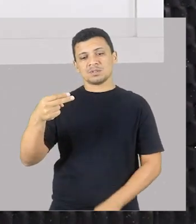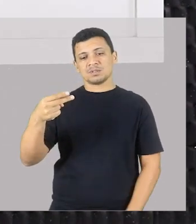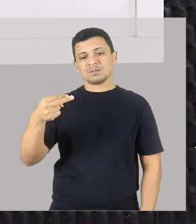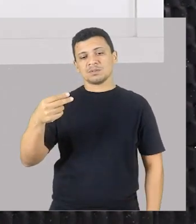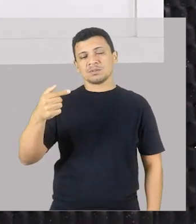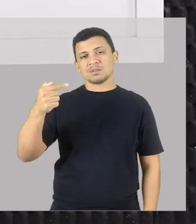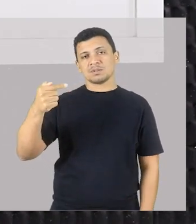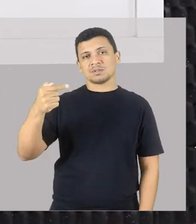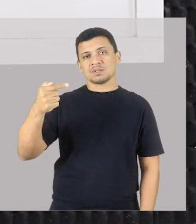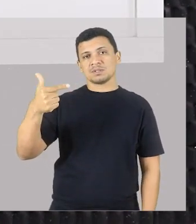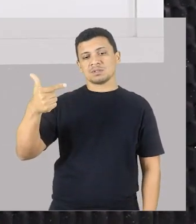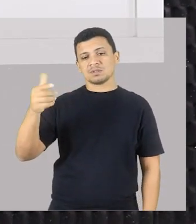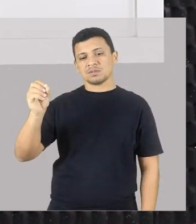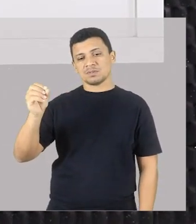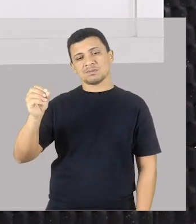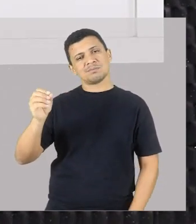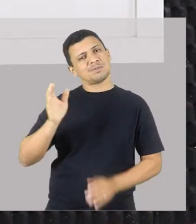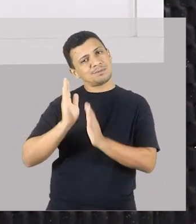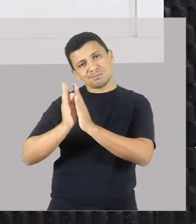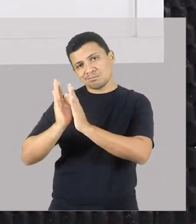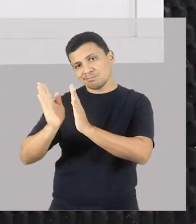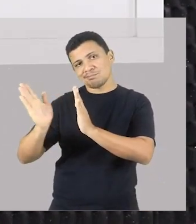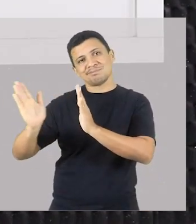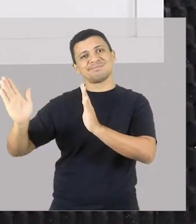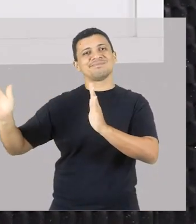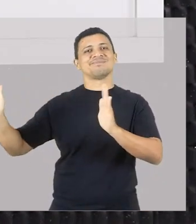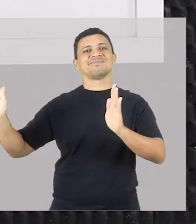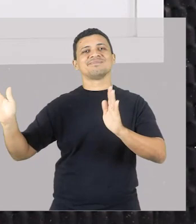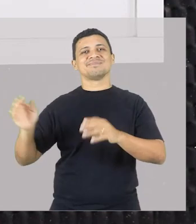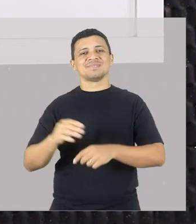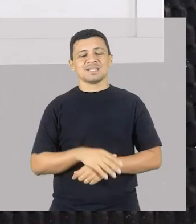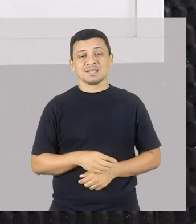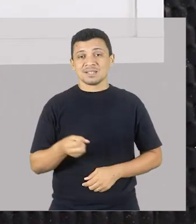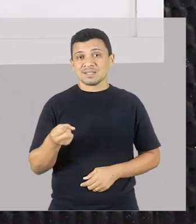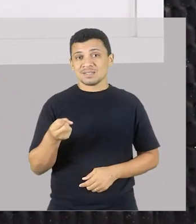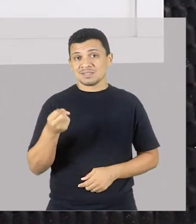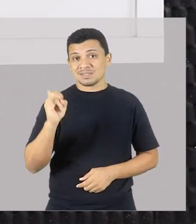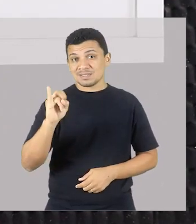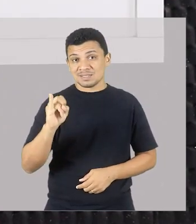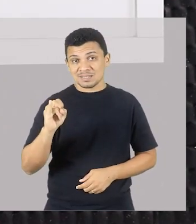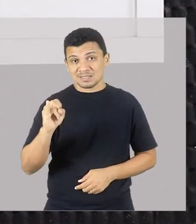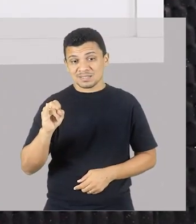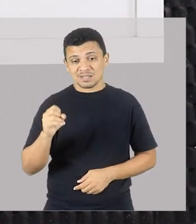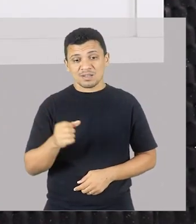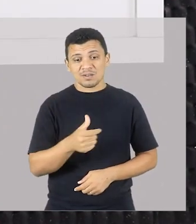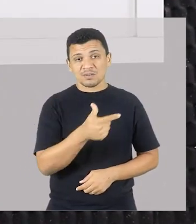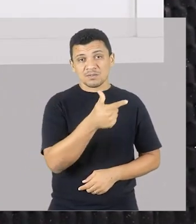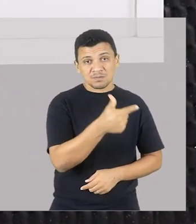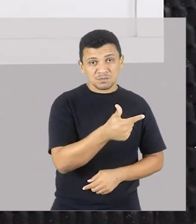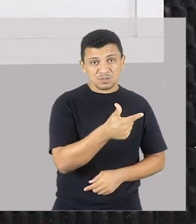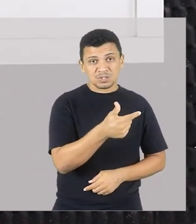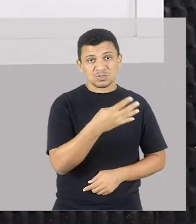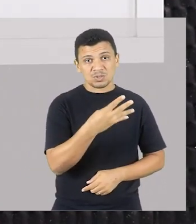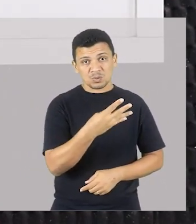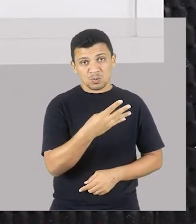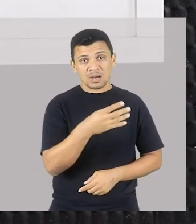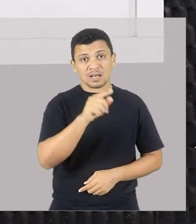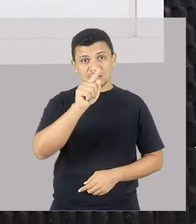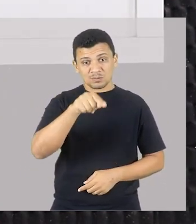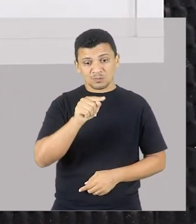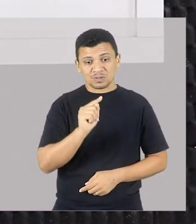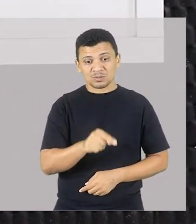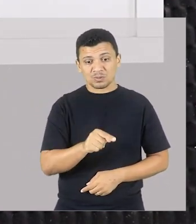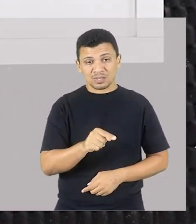dar 720. E assim sucessivamente, né, turma? Se eu tiver, por exemplo, um 24 fatorial, olha,